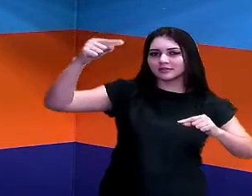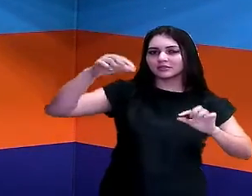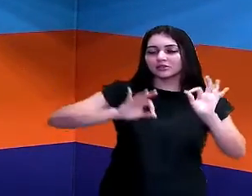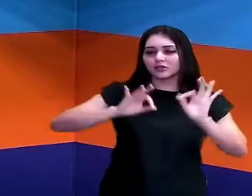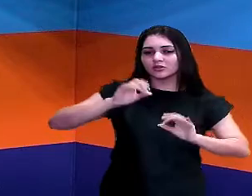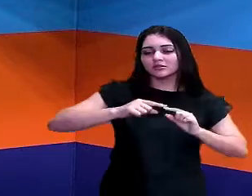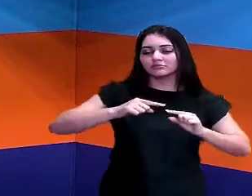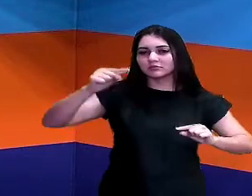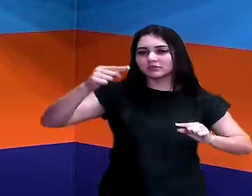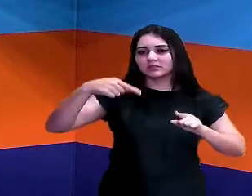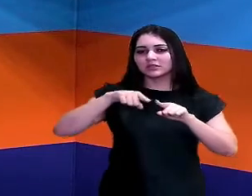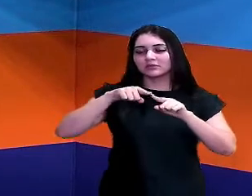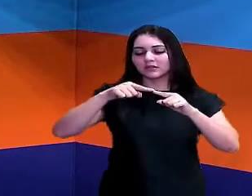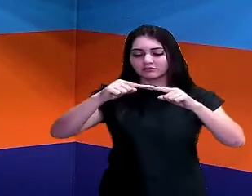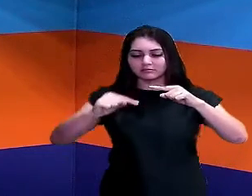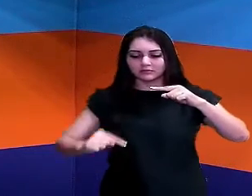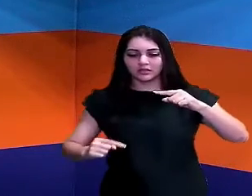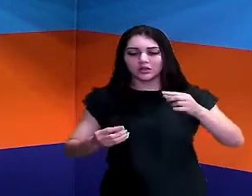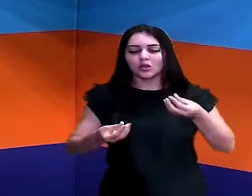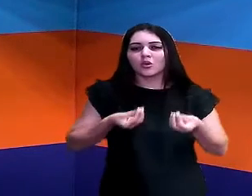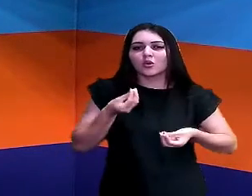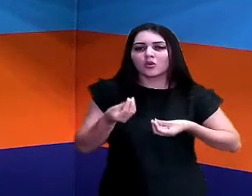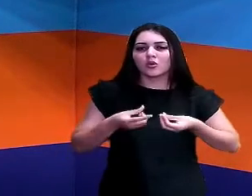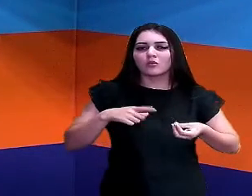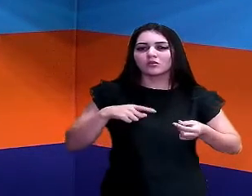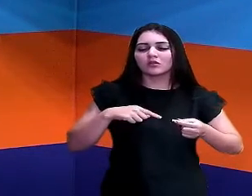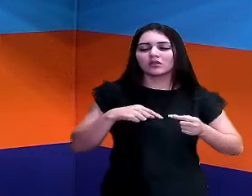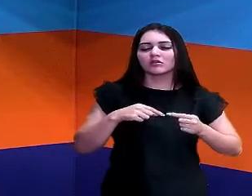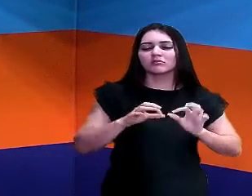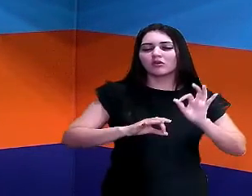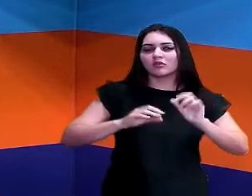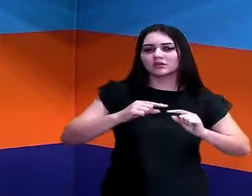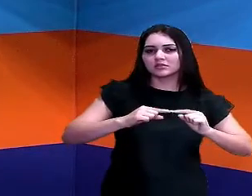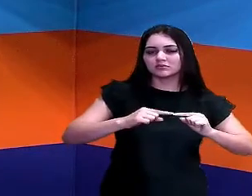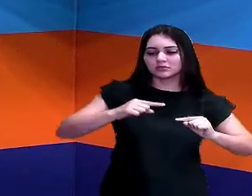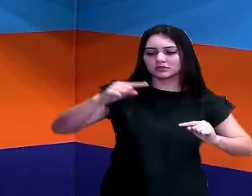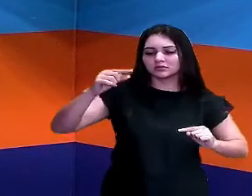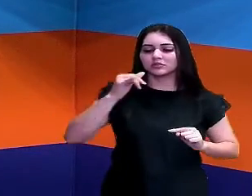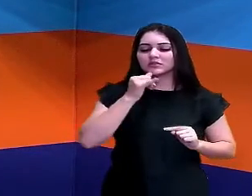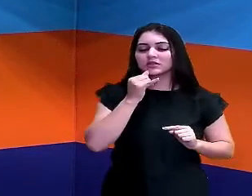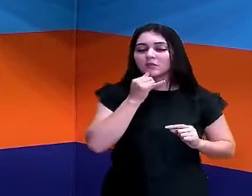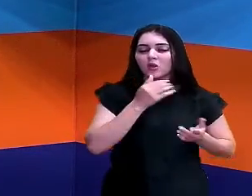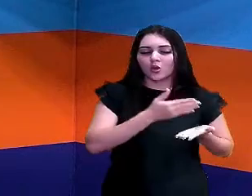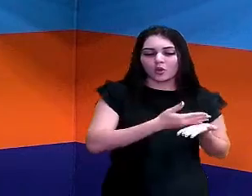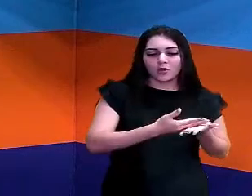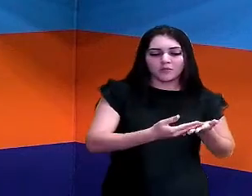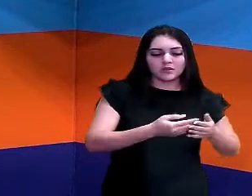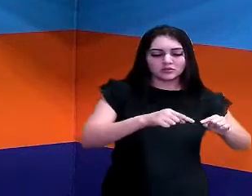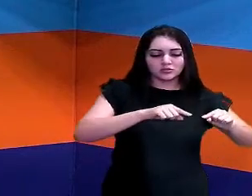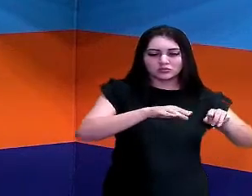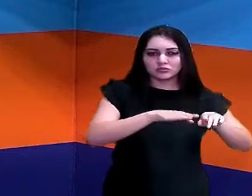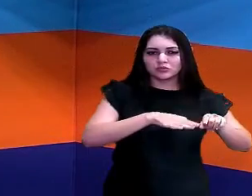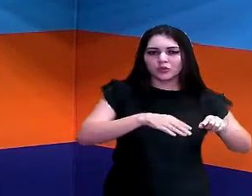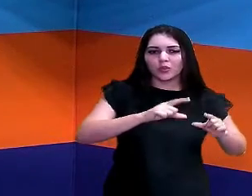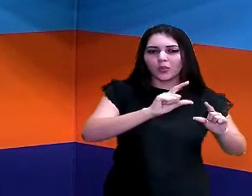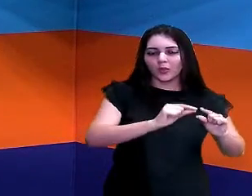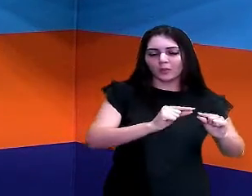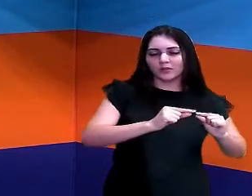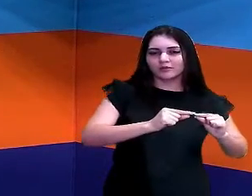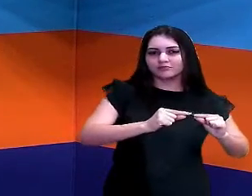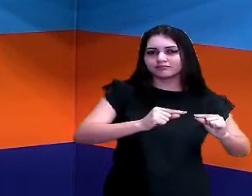decrescente. Quando é que eu tenho a ordem crescente? É quando eu começo do menor e vou para o maior,